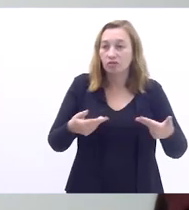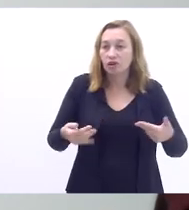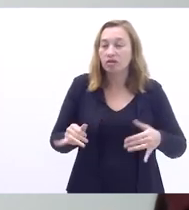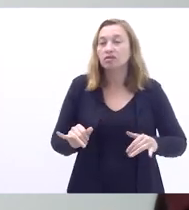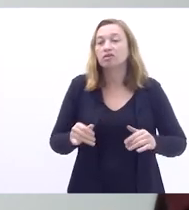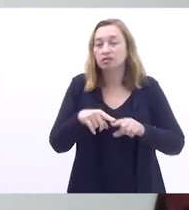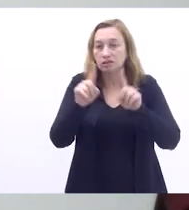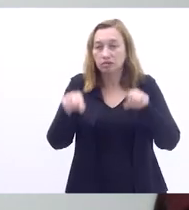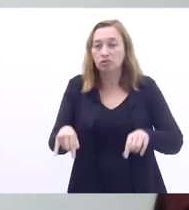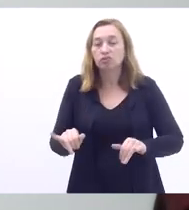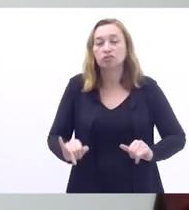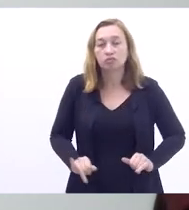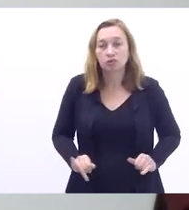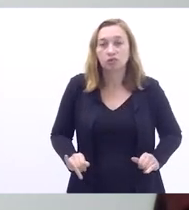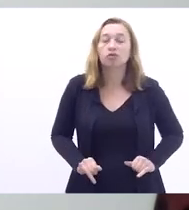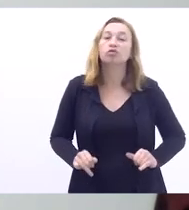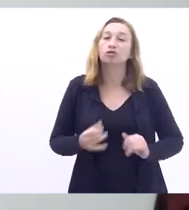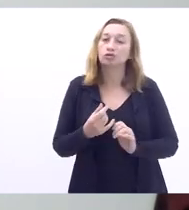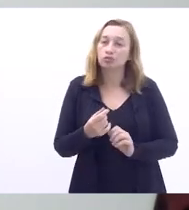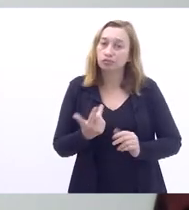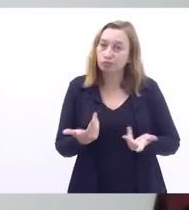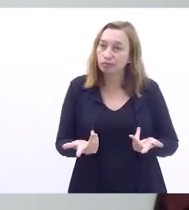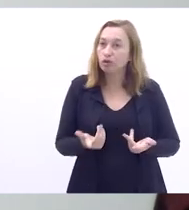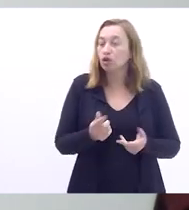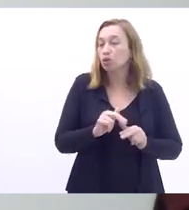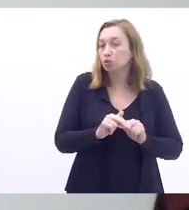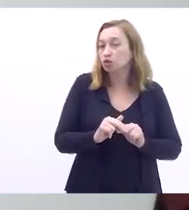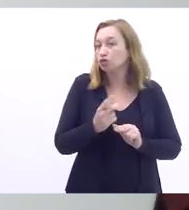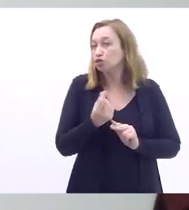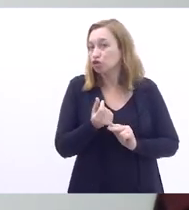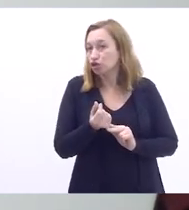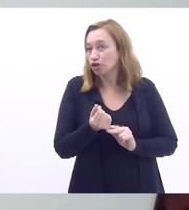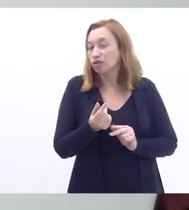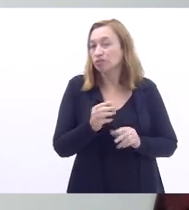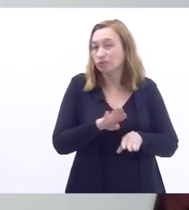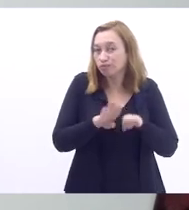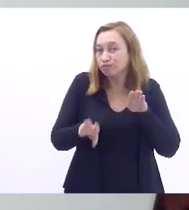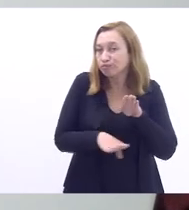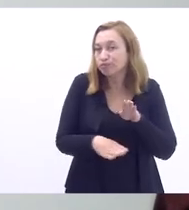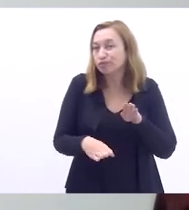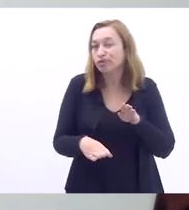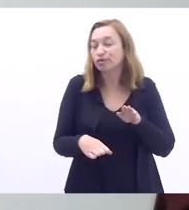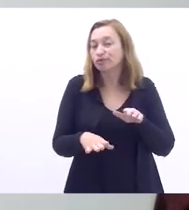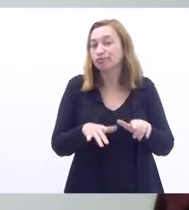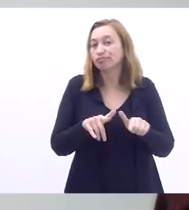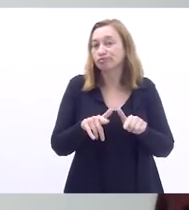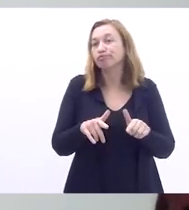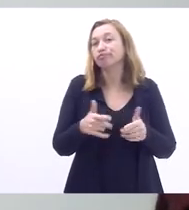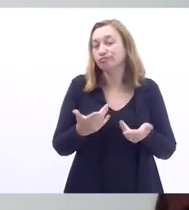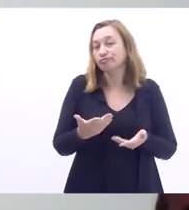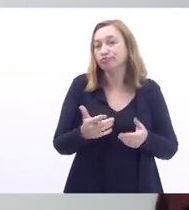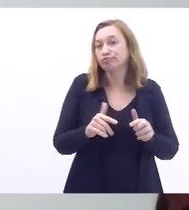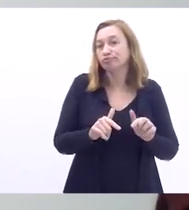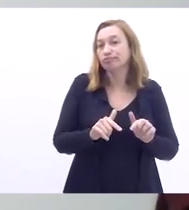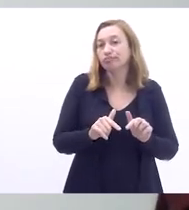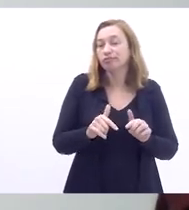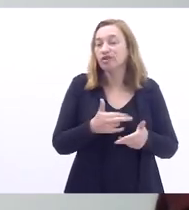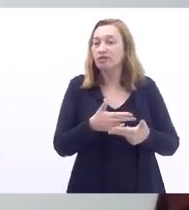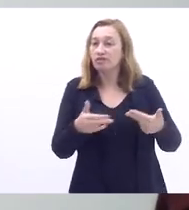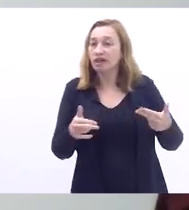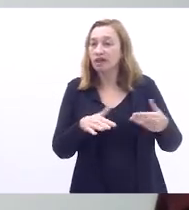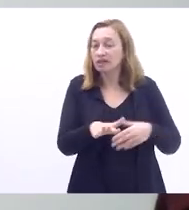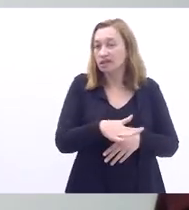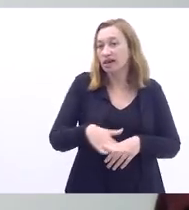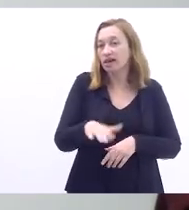muito financeiramente da por conta dele desse tratamento desigual Já que é praticado em diversas carreiras